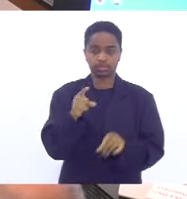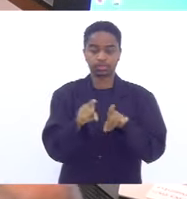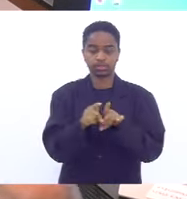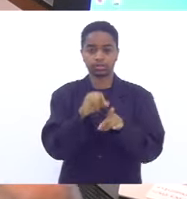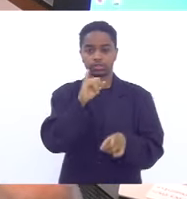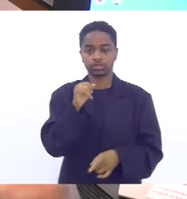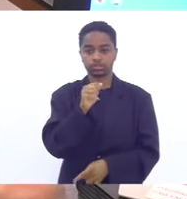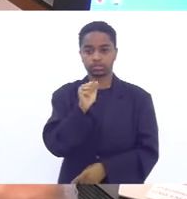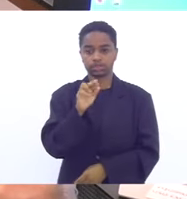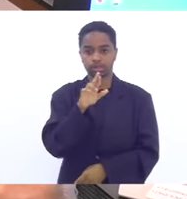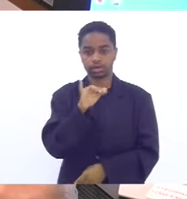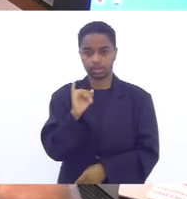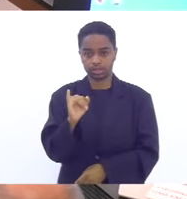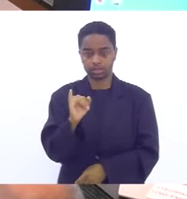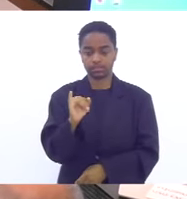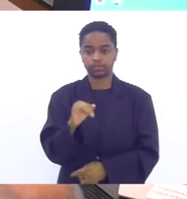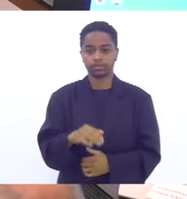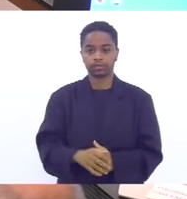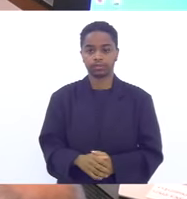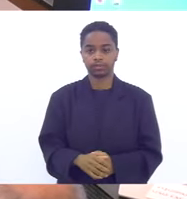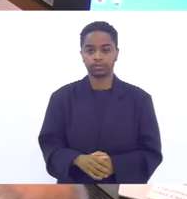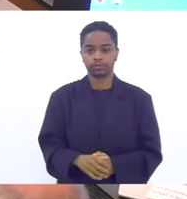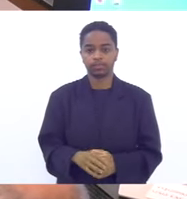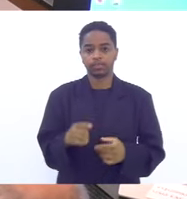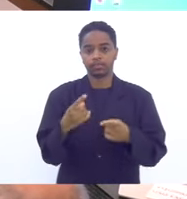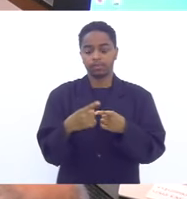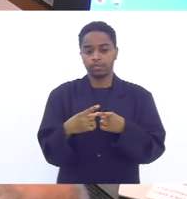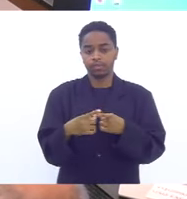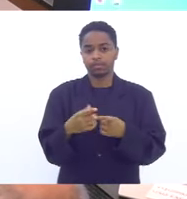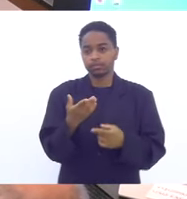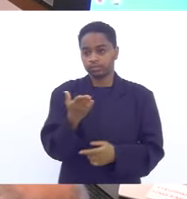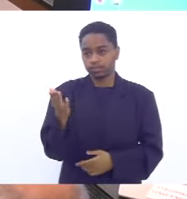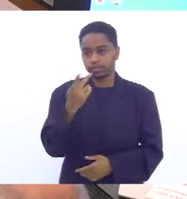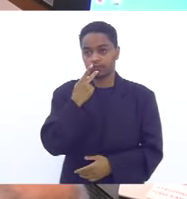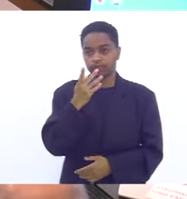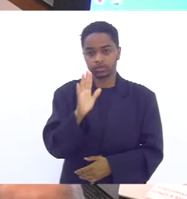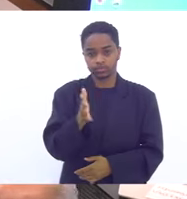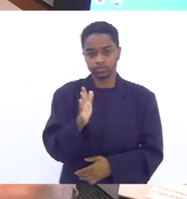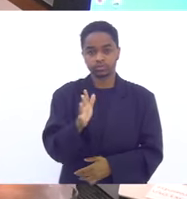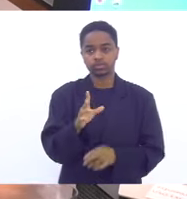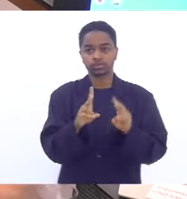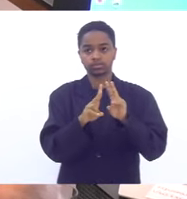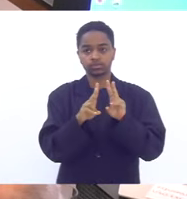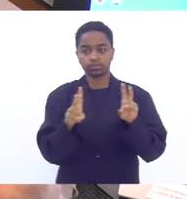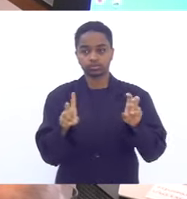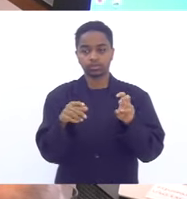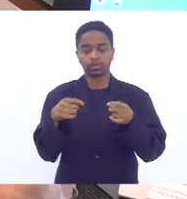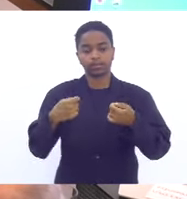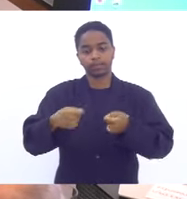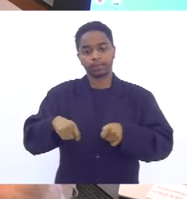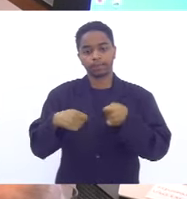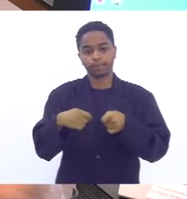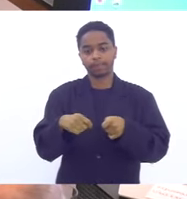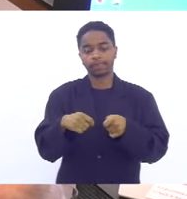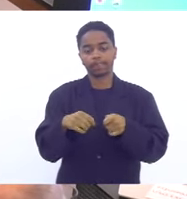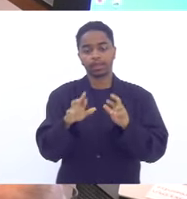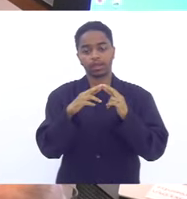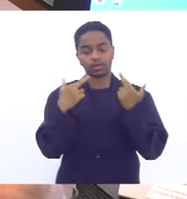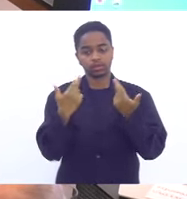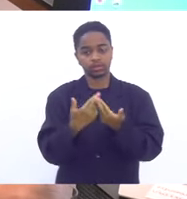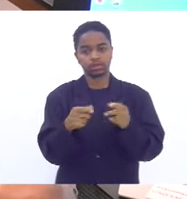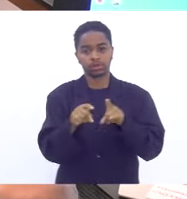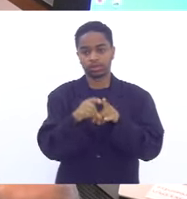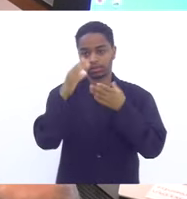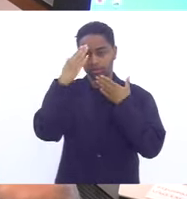Jari. Eles mesmos, né, falaram da necessidade dessa audiência, Agradeço ao Tange por provocar